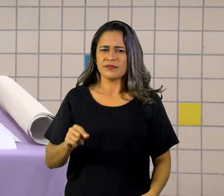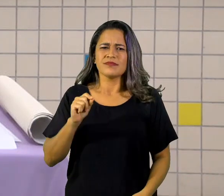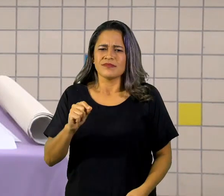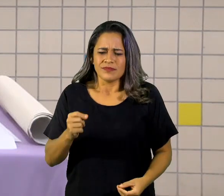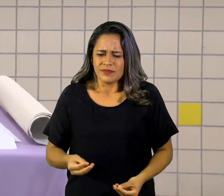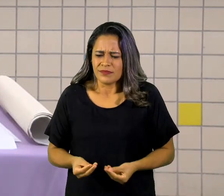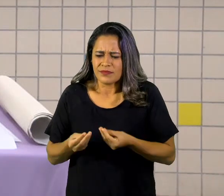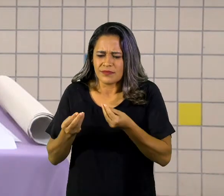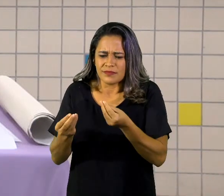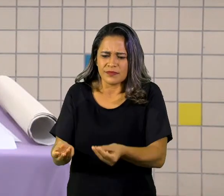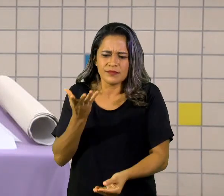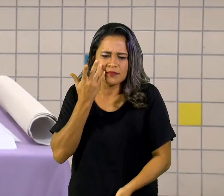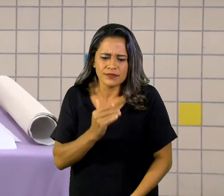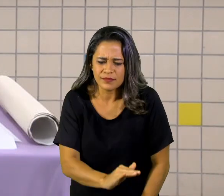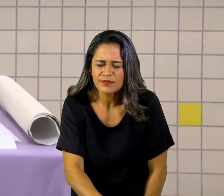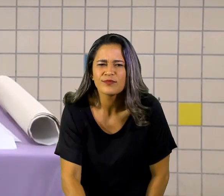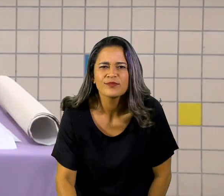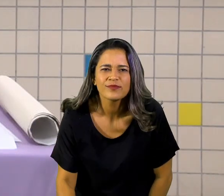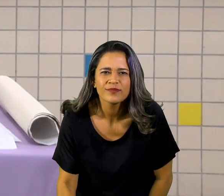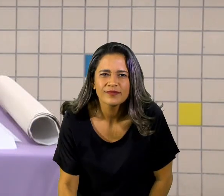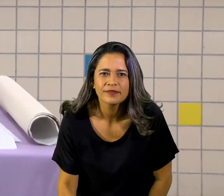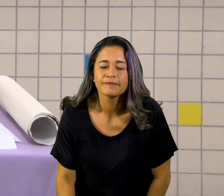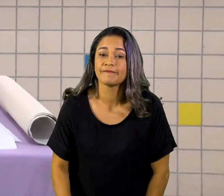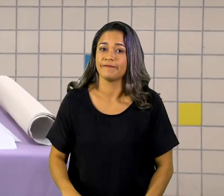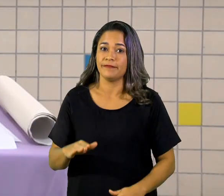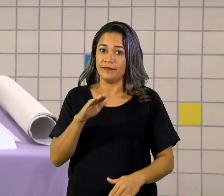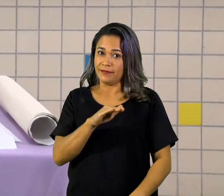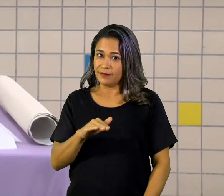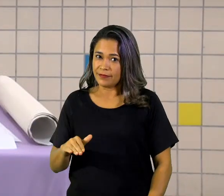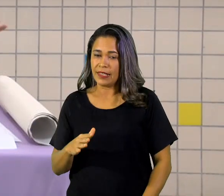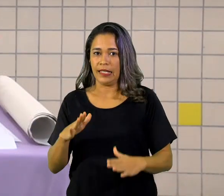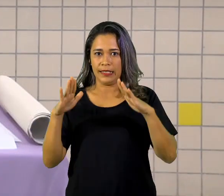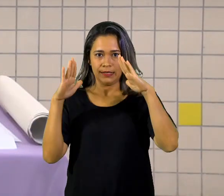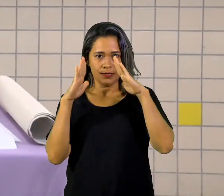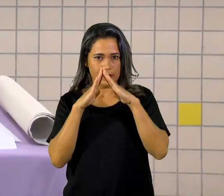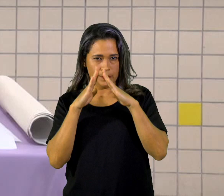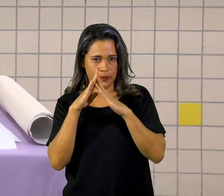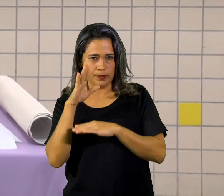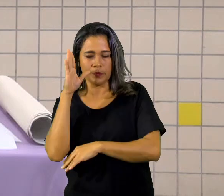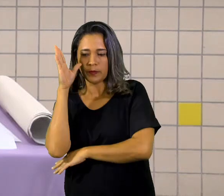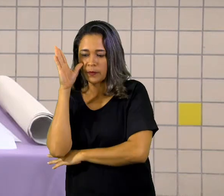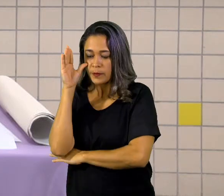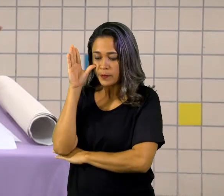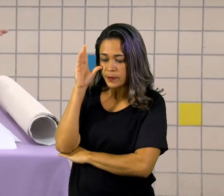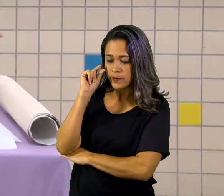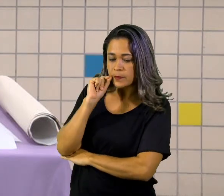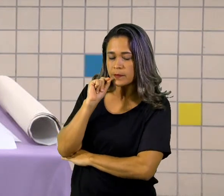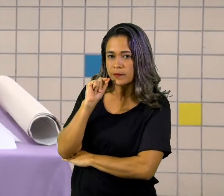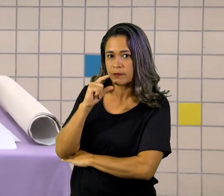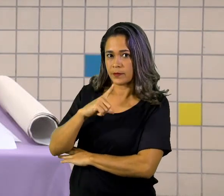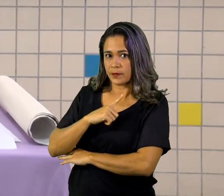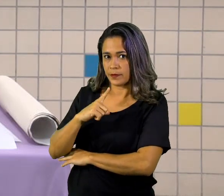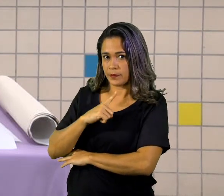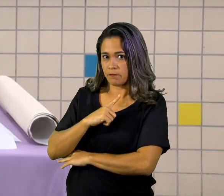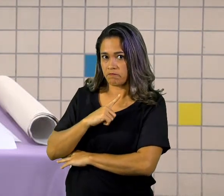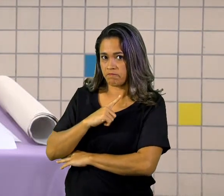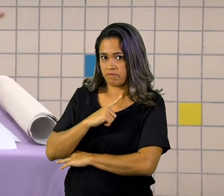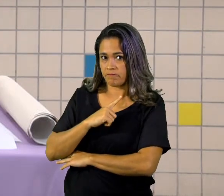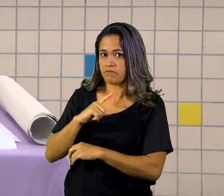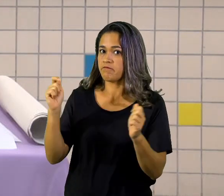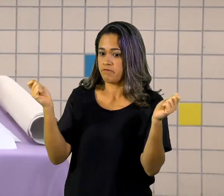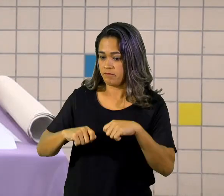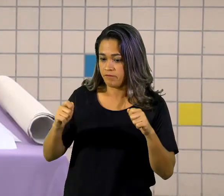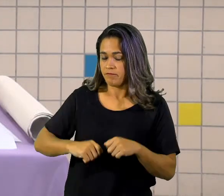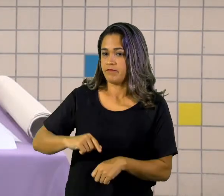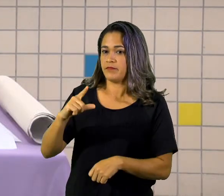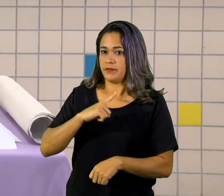para as minhas crianças pequenas? Em casa, eu vou observar o que eu tenho, as possibilidades que eu tenho ou aquelas que